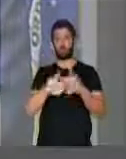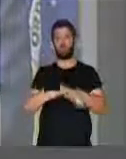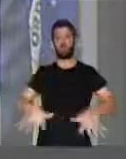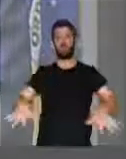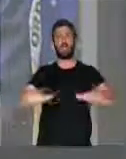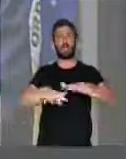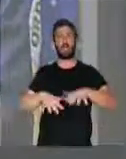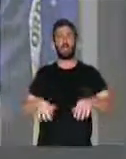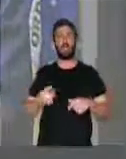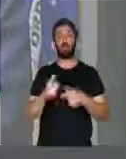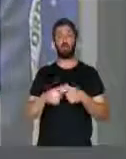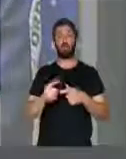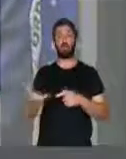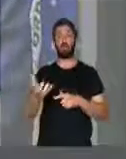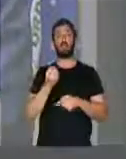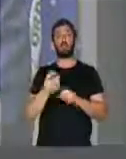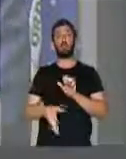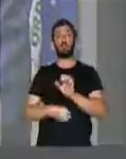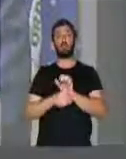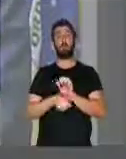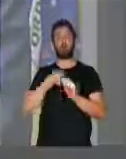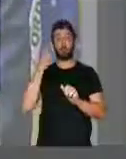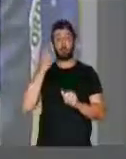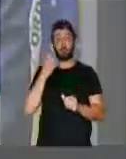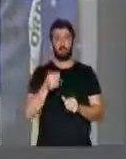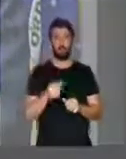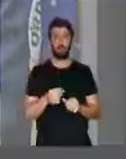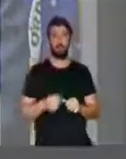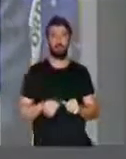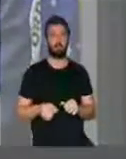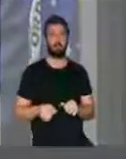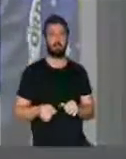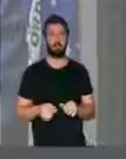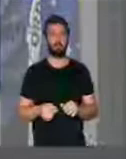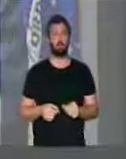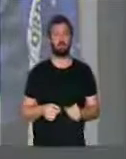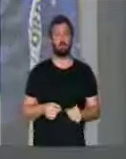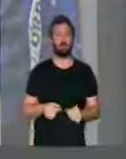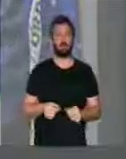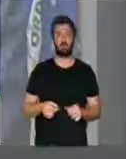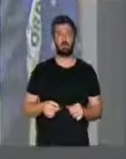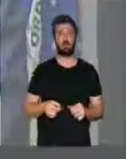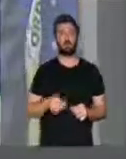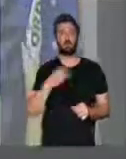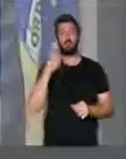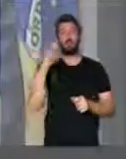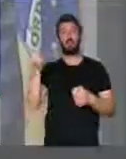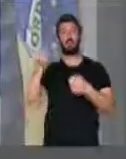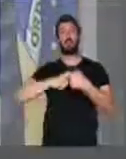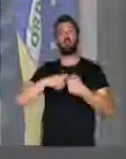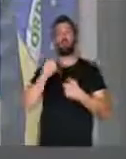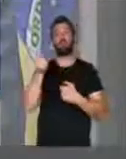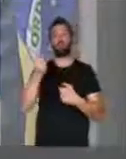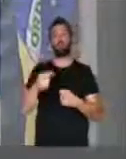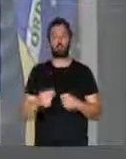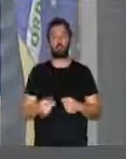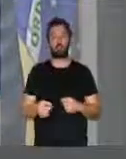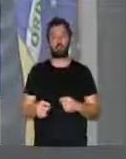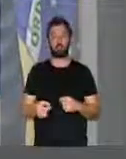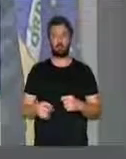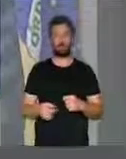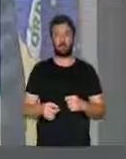indistintamente que receberam emendas parlamentares e que tinham que devolver essas emendas.